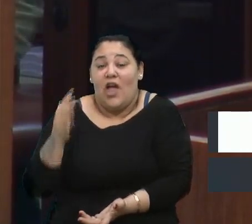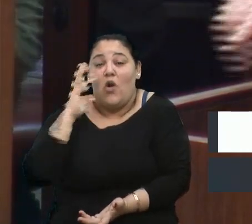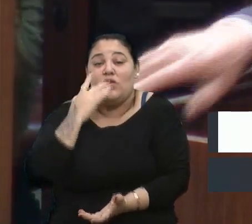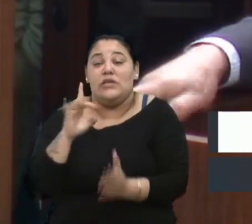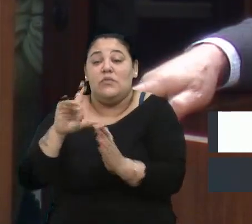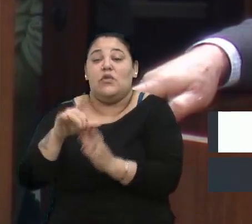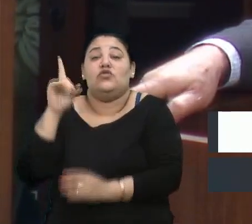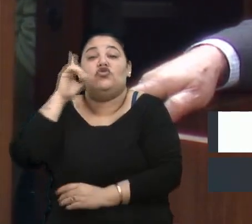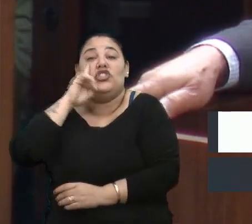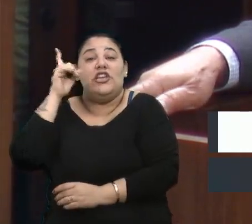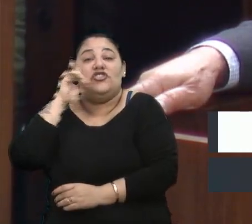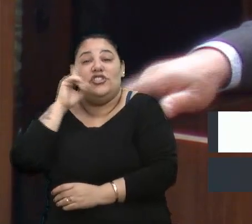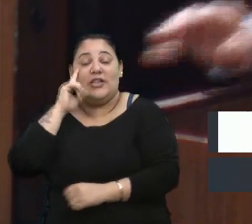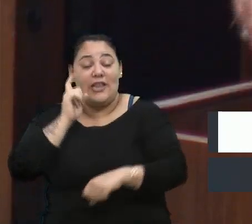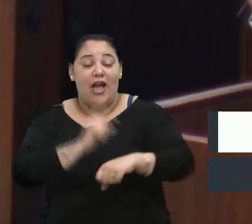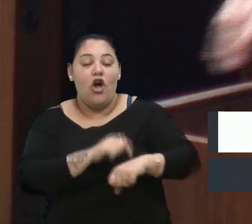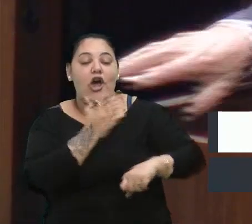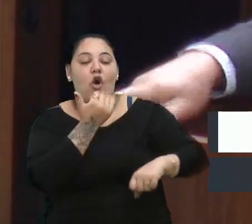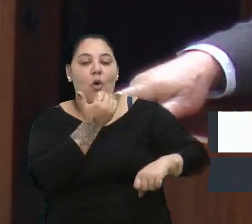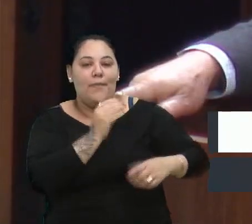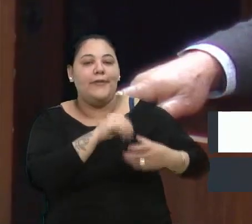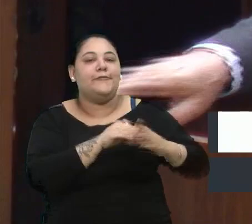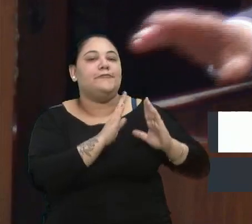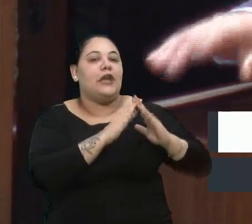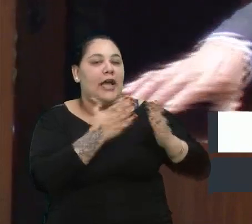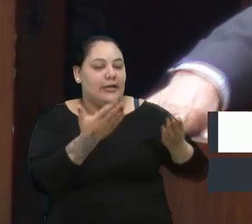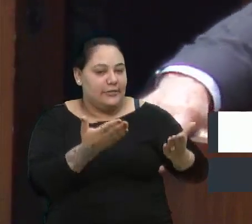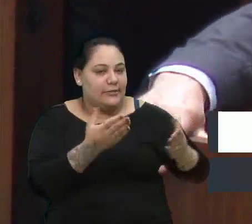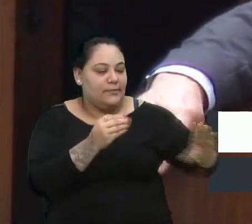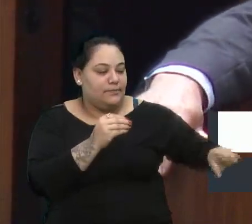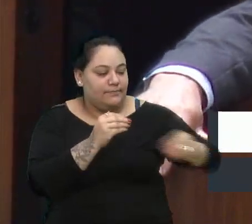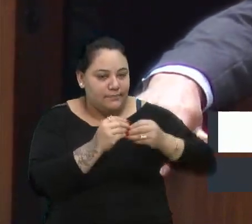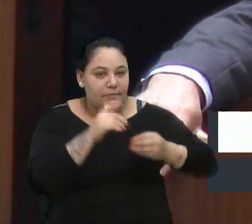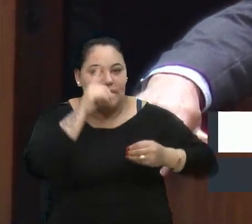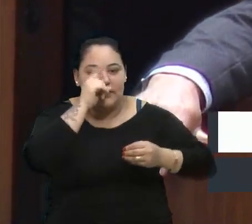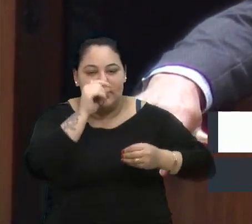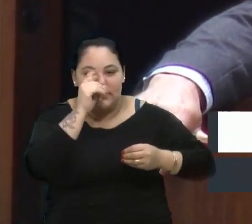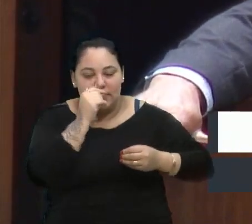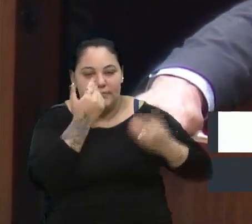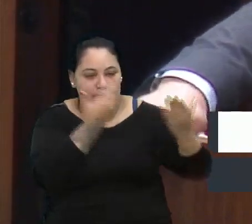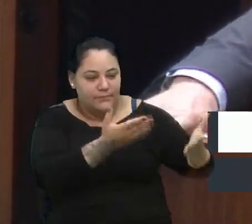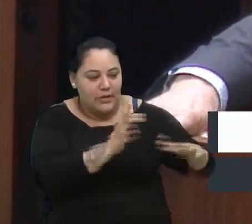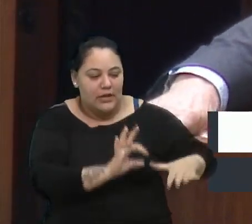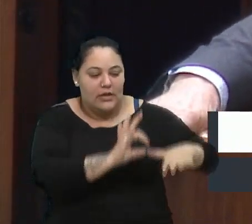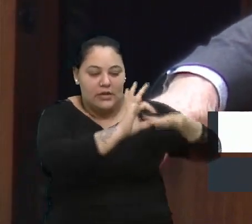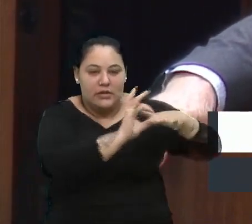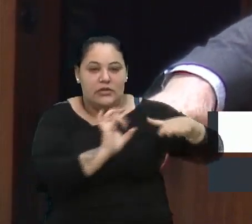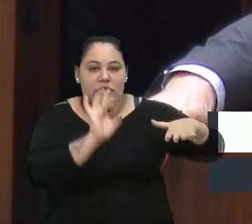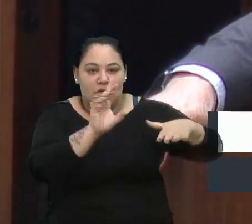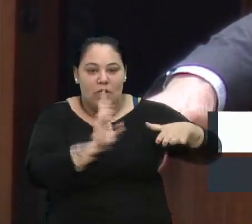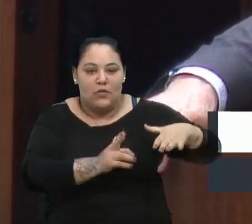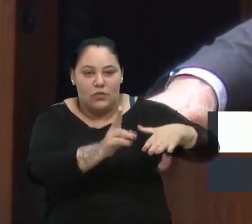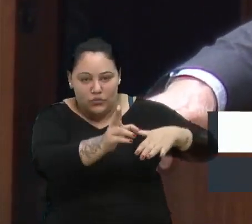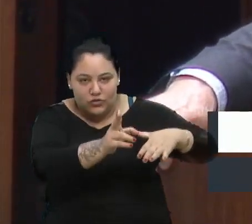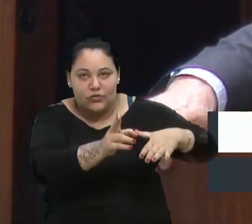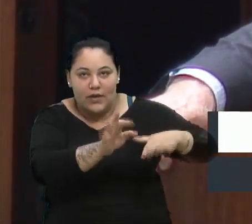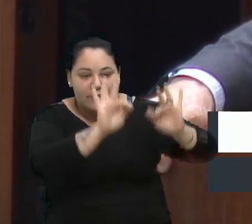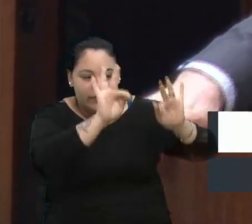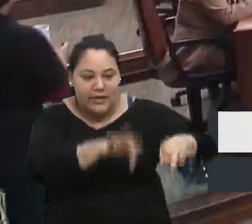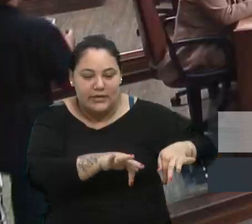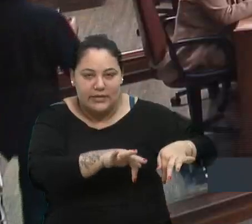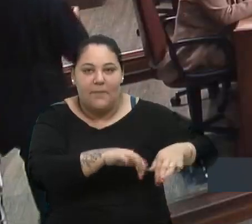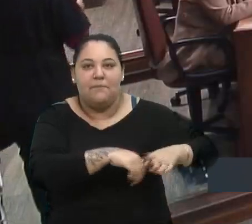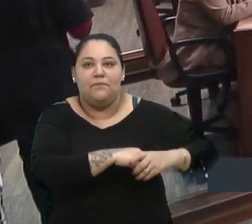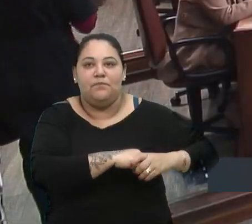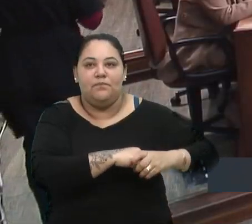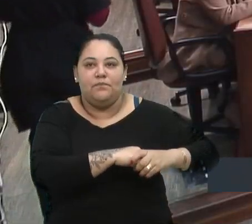dia do consumidor. A sua parte, vereador Sandro, declaração de líder, só para concluir essa parte. Eu nem